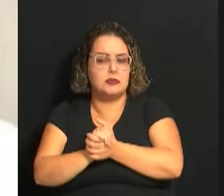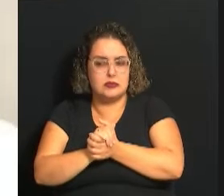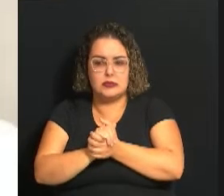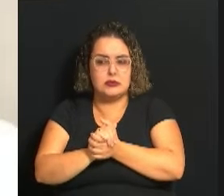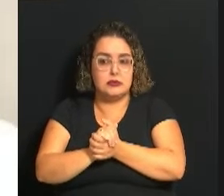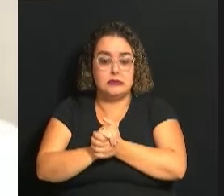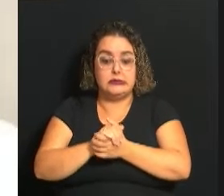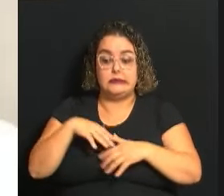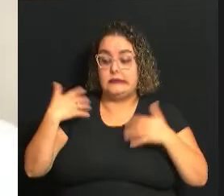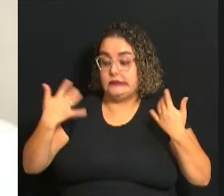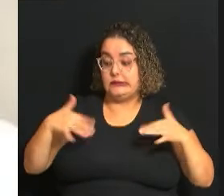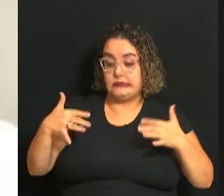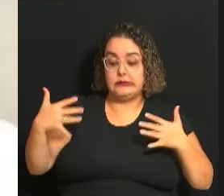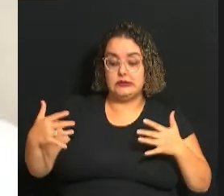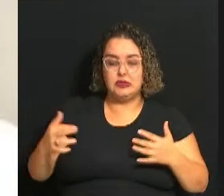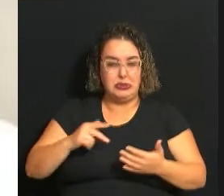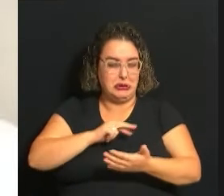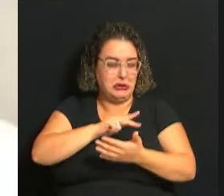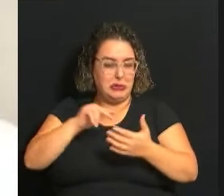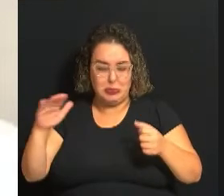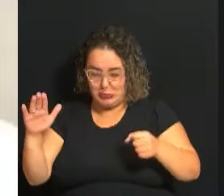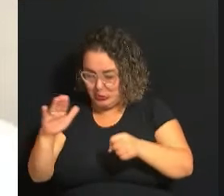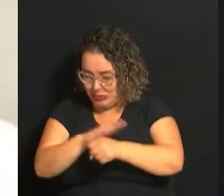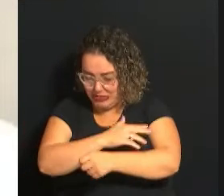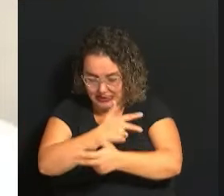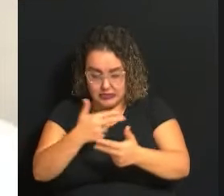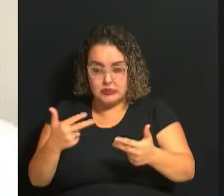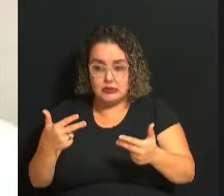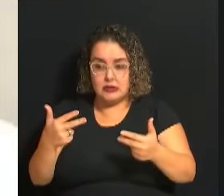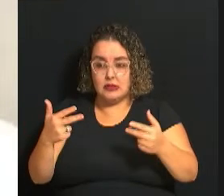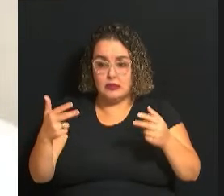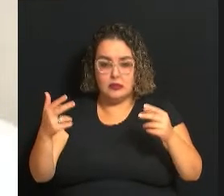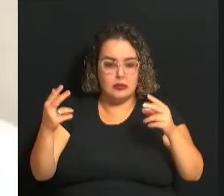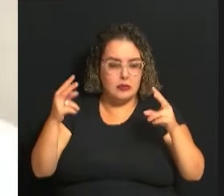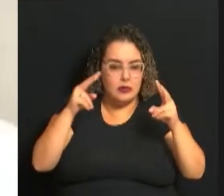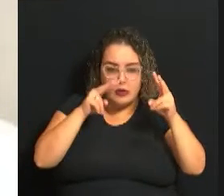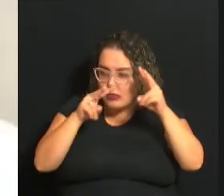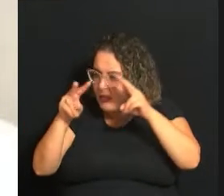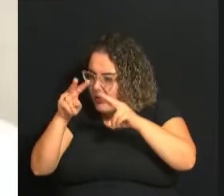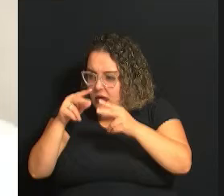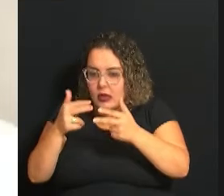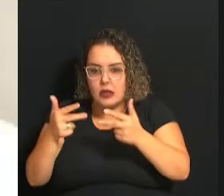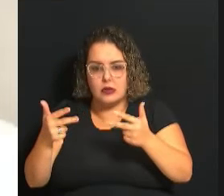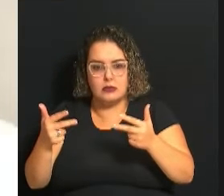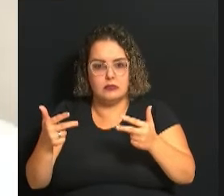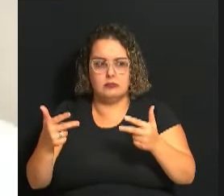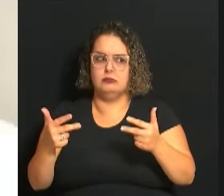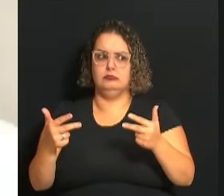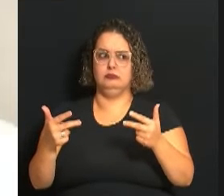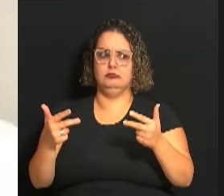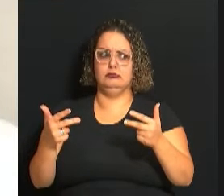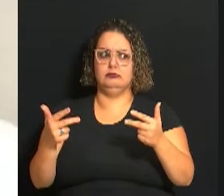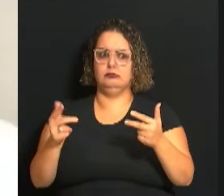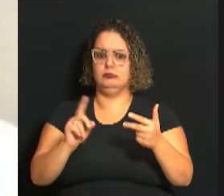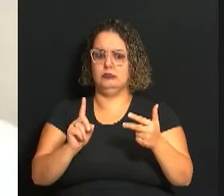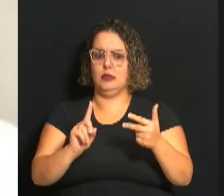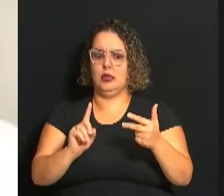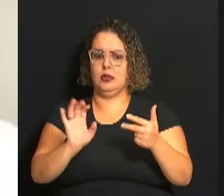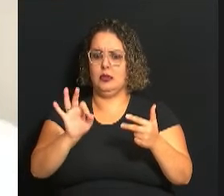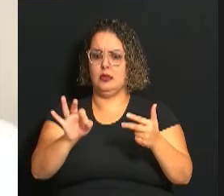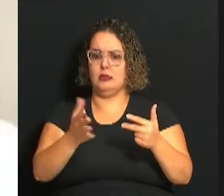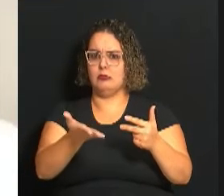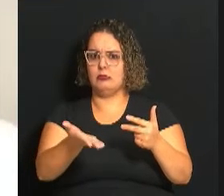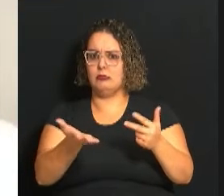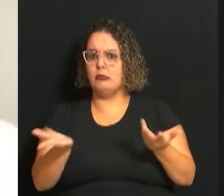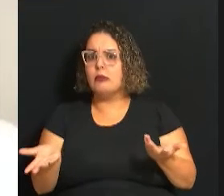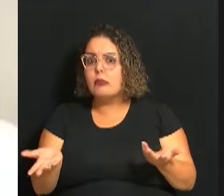atarefada. E aí, eu comecei a ter visões. Eu via coisas que, teoricamente, não existiam naquele exato momento.